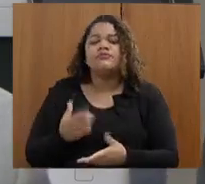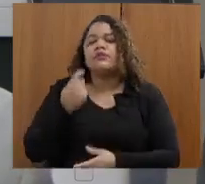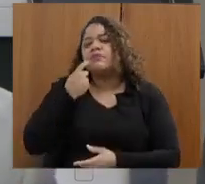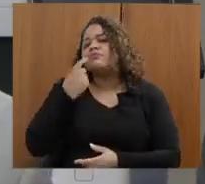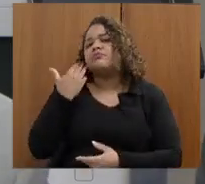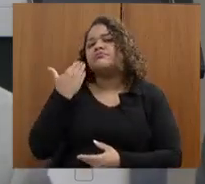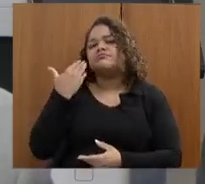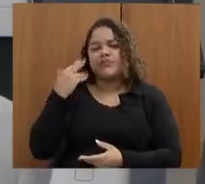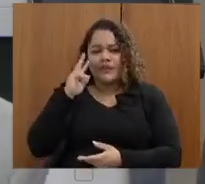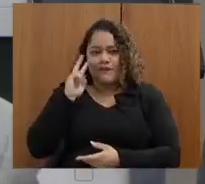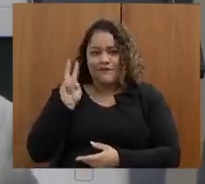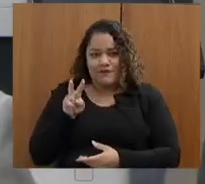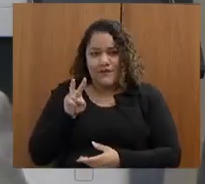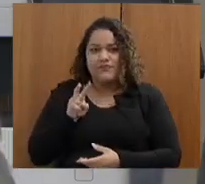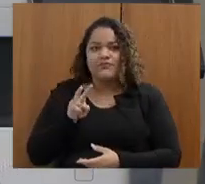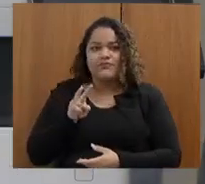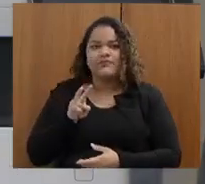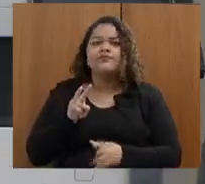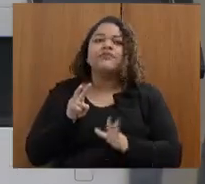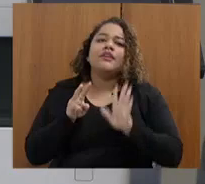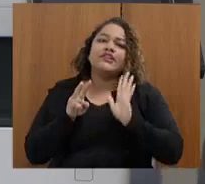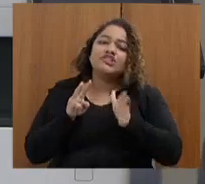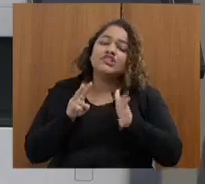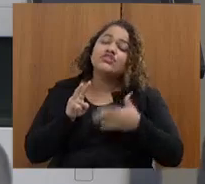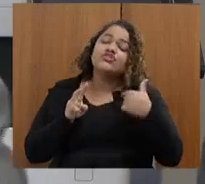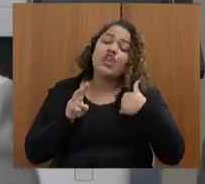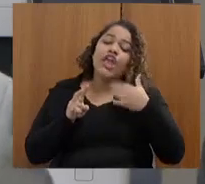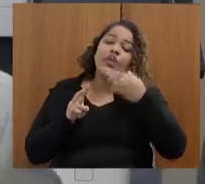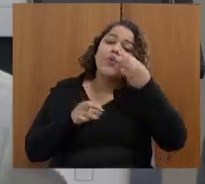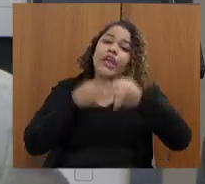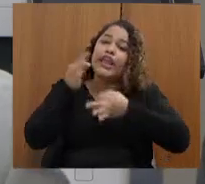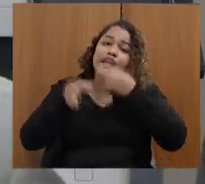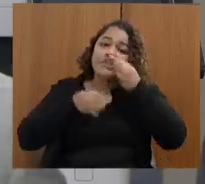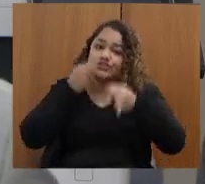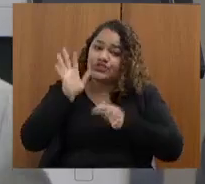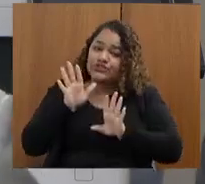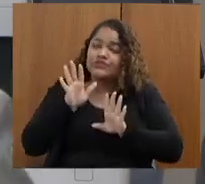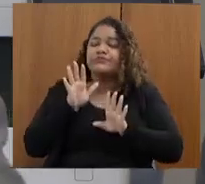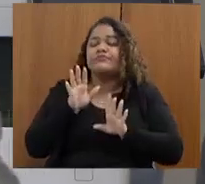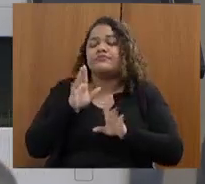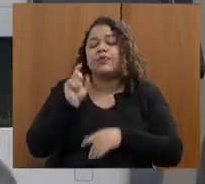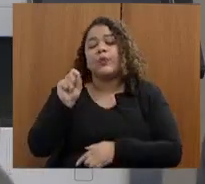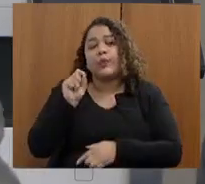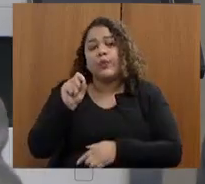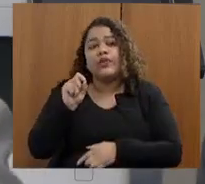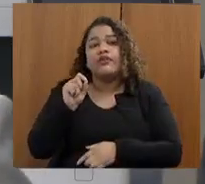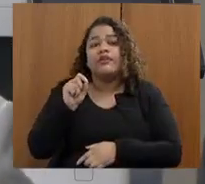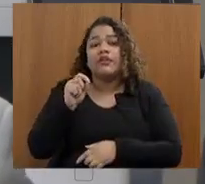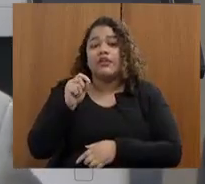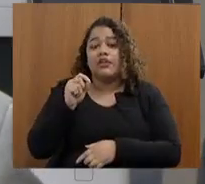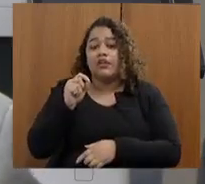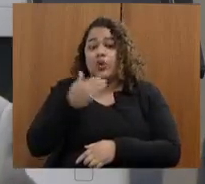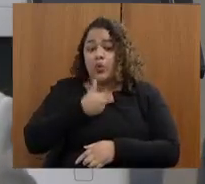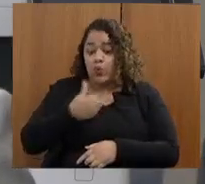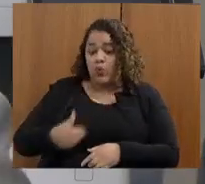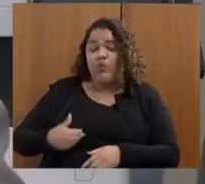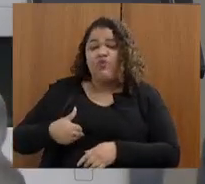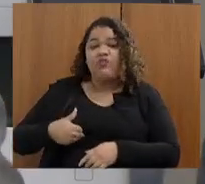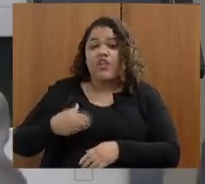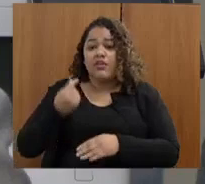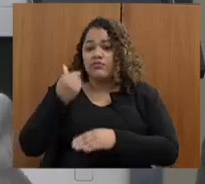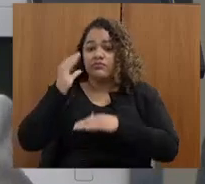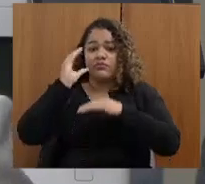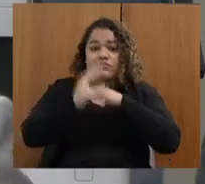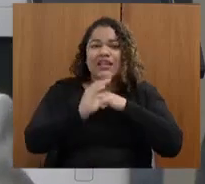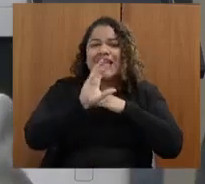já tive minha oportunidade de fazer críticas e tudo do Governo do Estado investir 500 milhões de reais em universidades